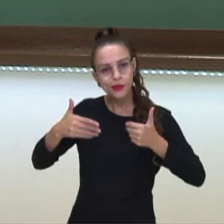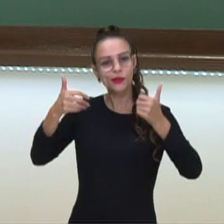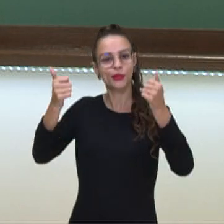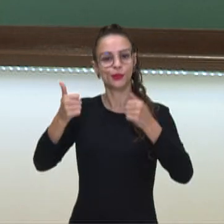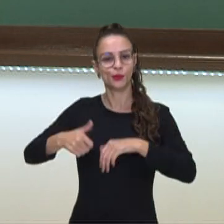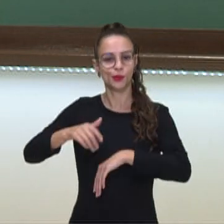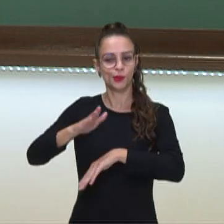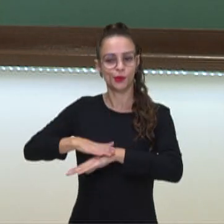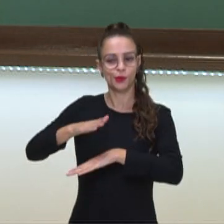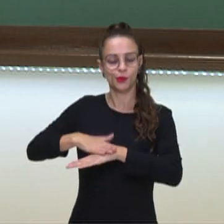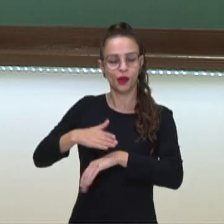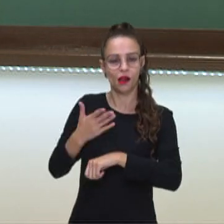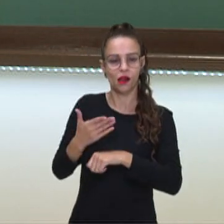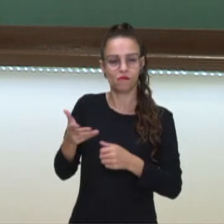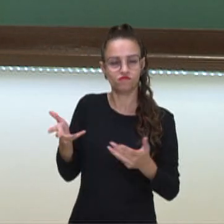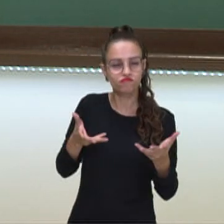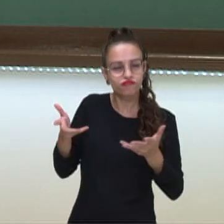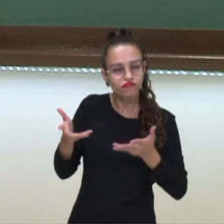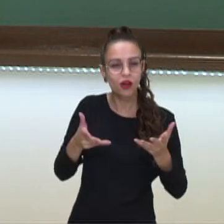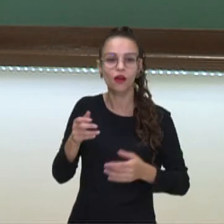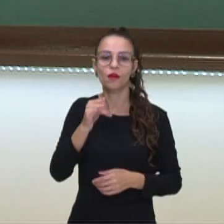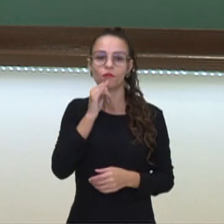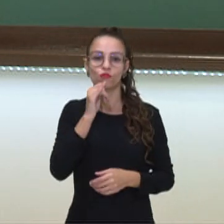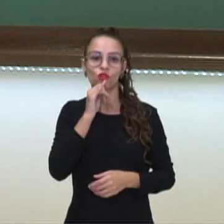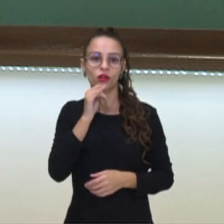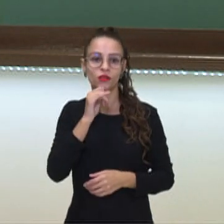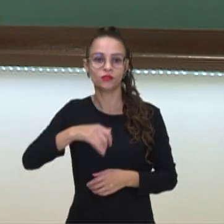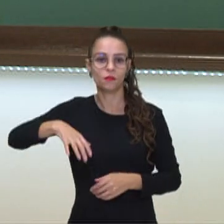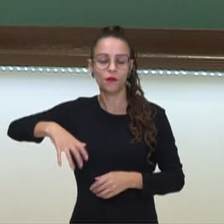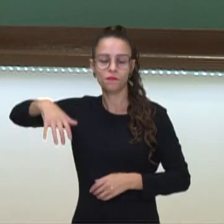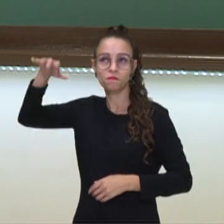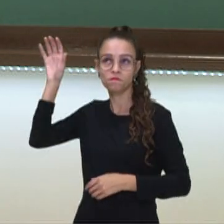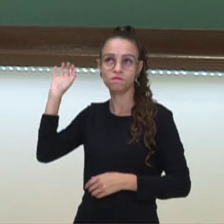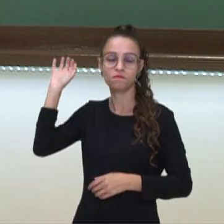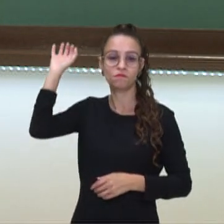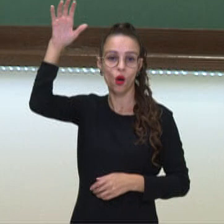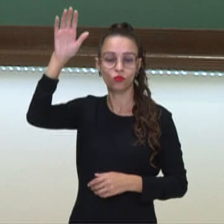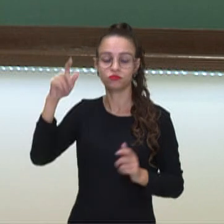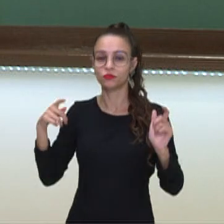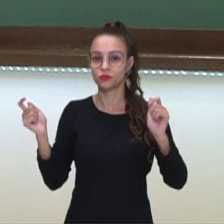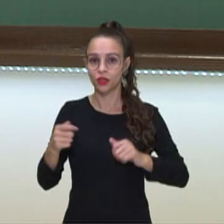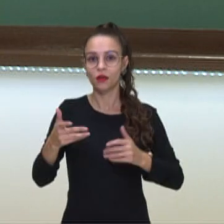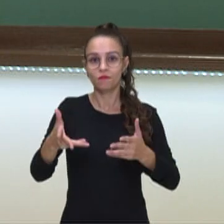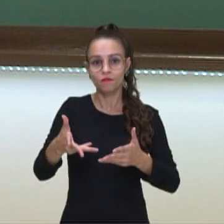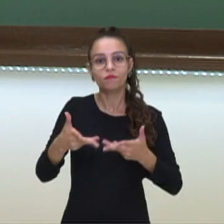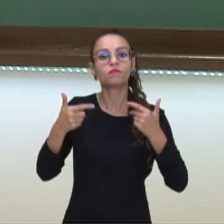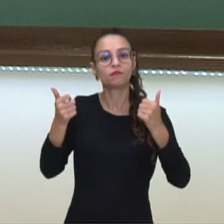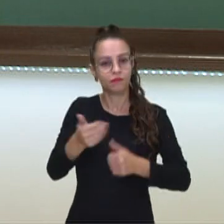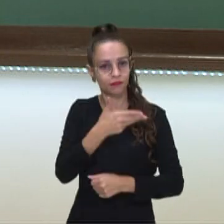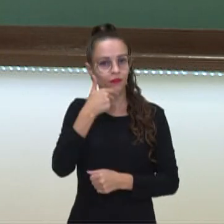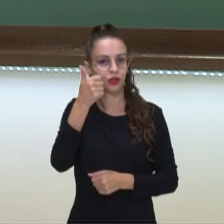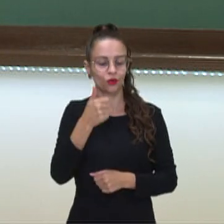execução técnica, por exemplo, do arremesso no basquete, tá? Então através da